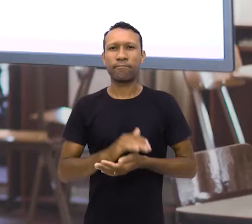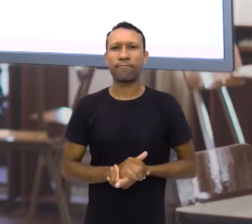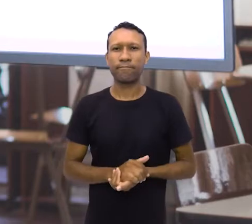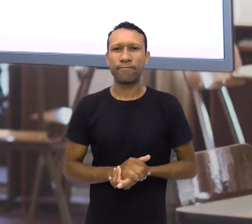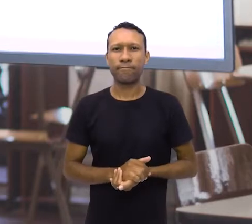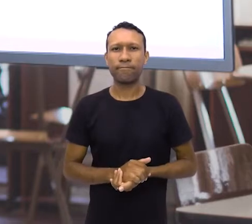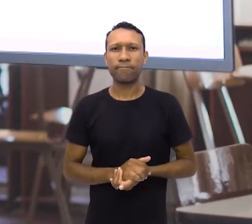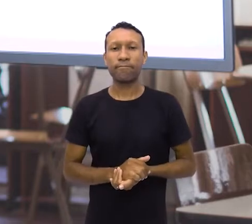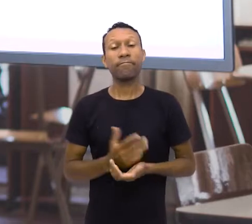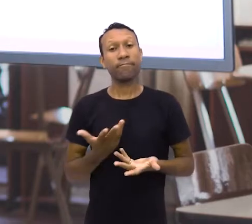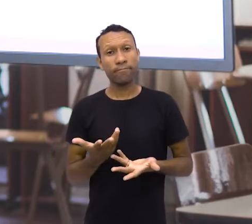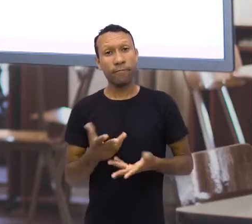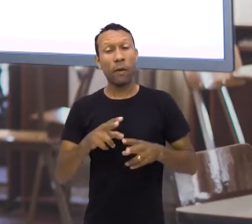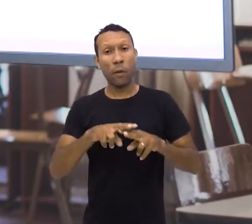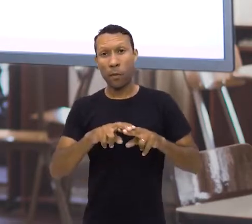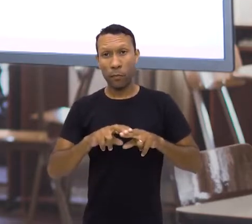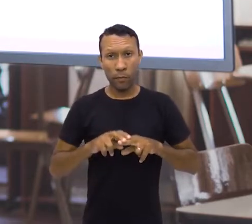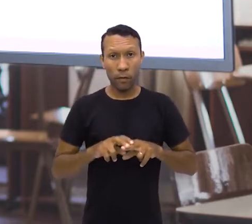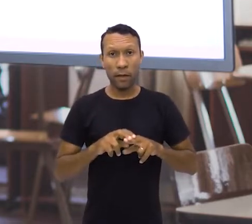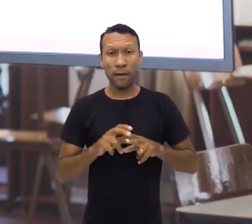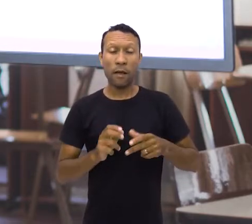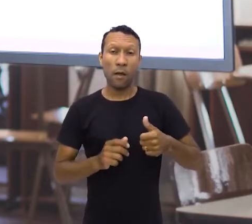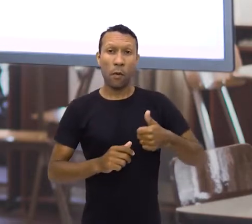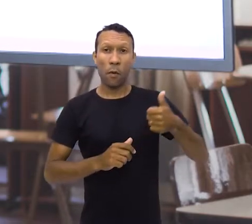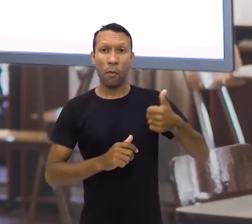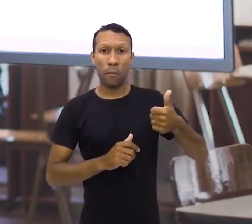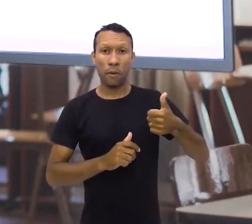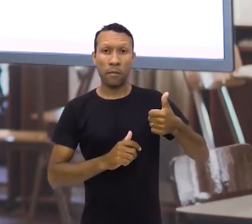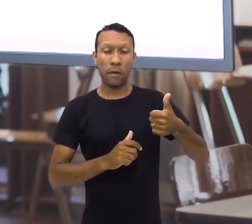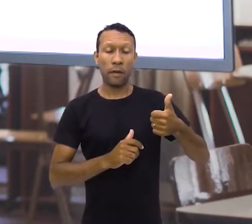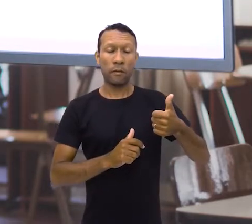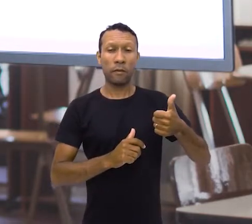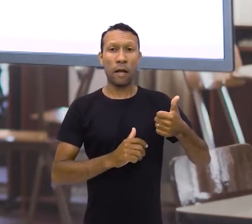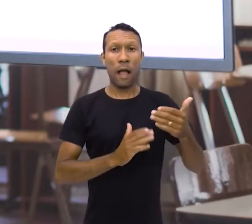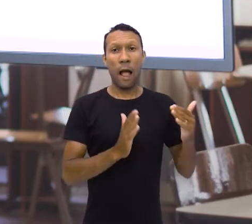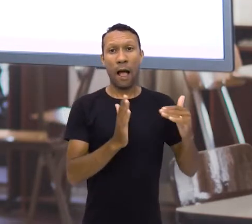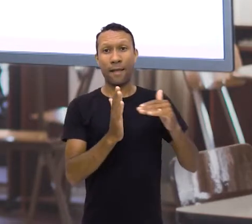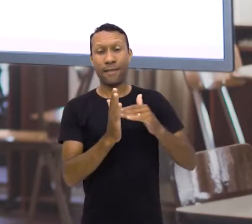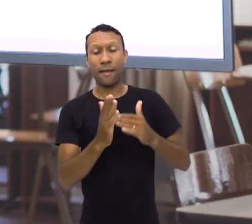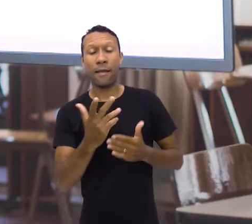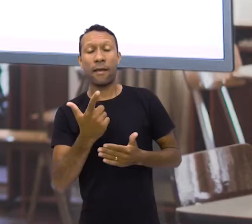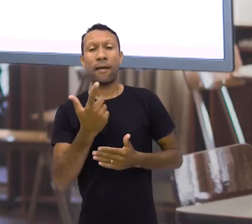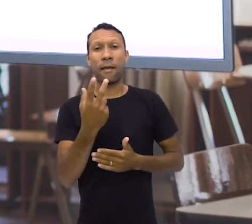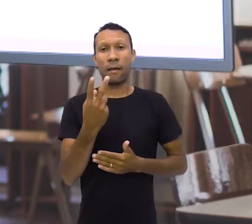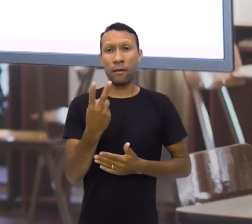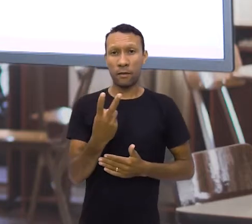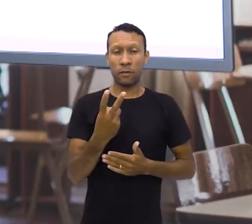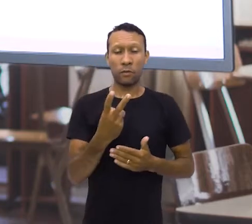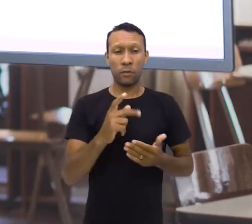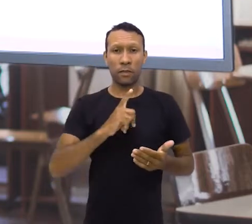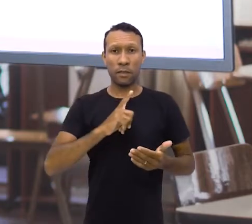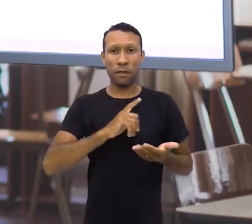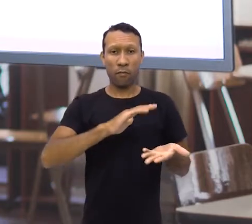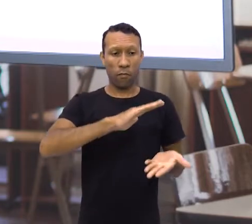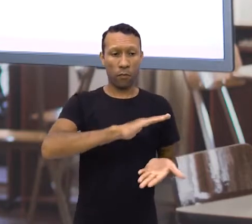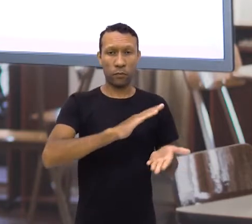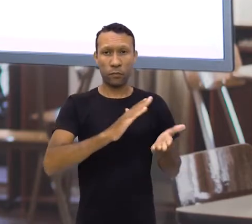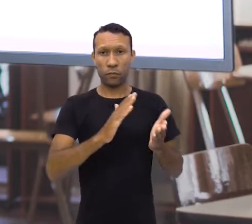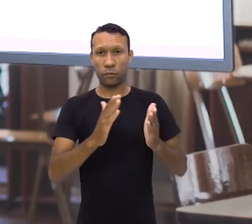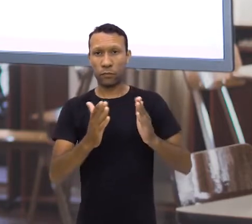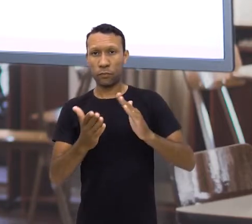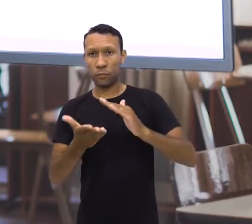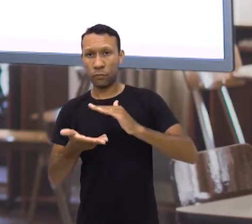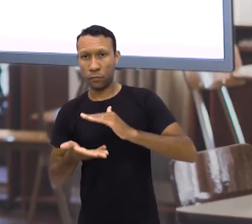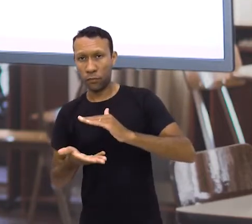posição. Então, da figura 1 para a figura 2, rotação. Eu girei a figura. Da figura